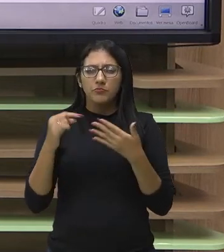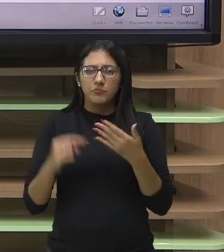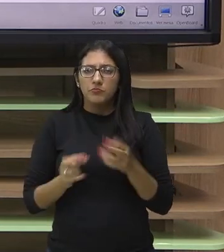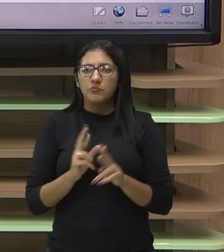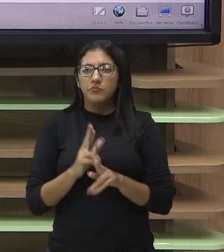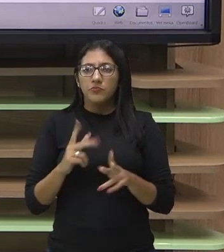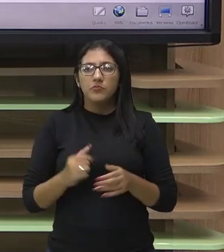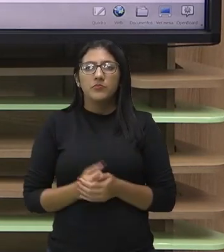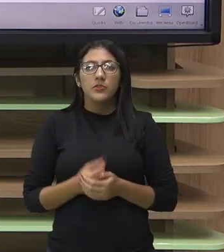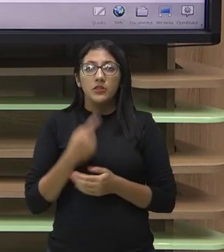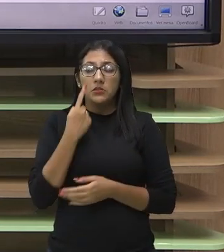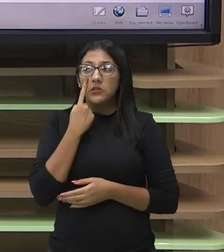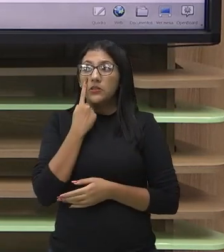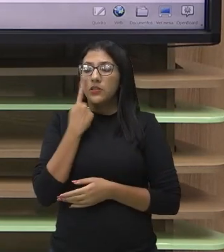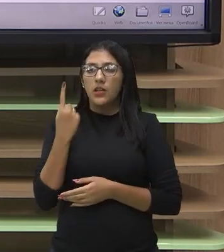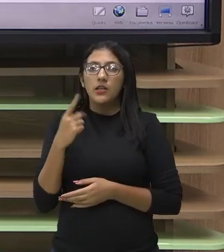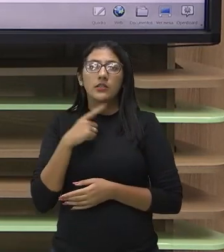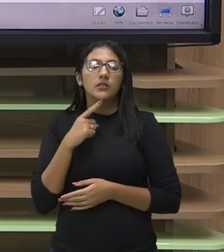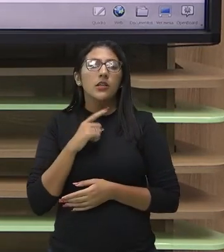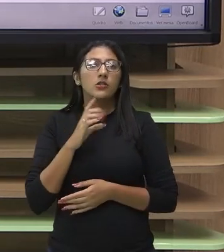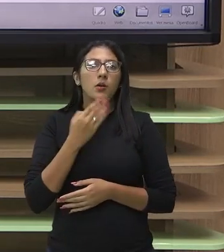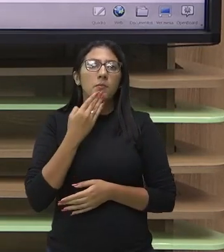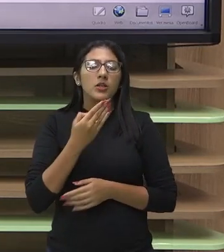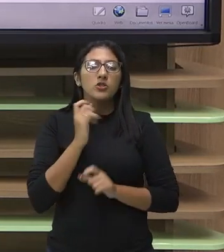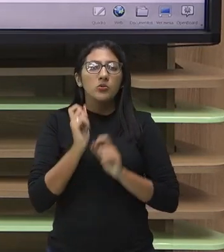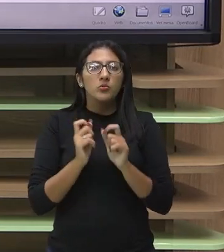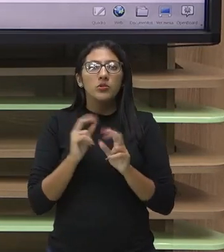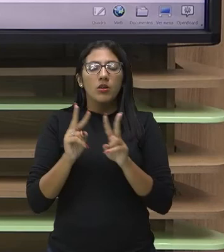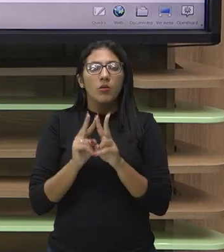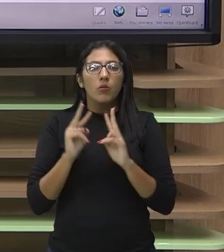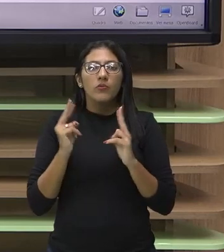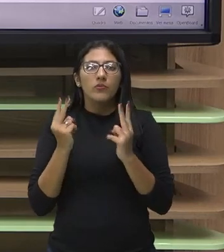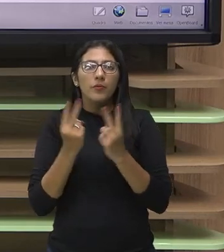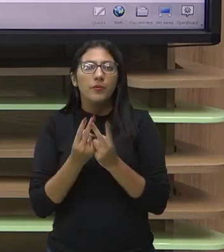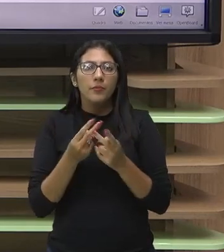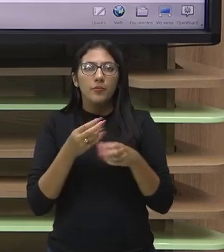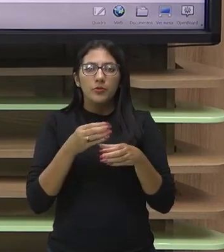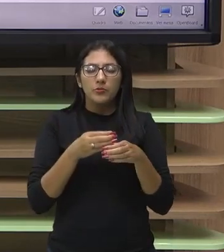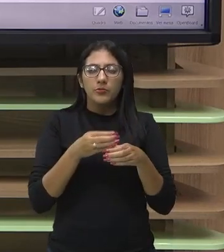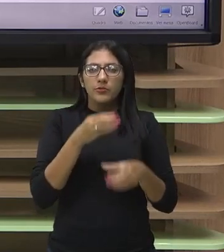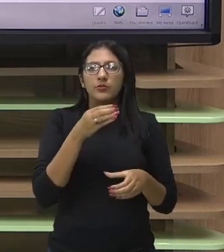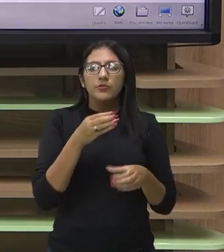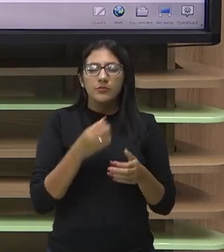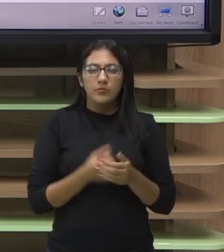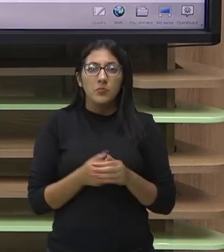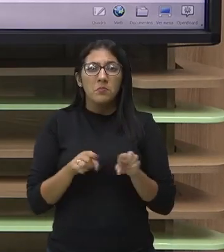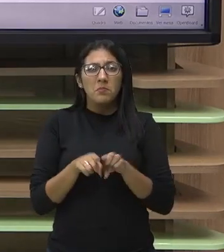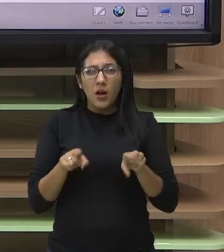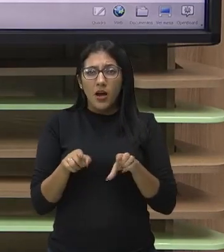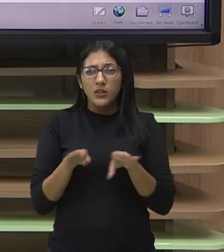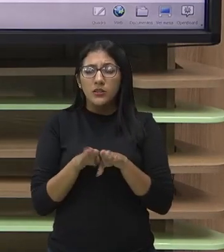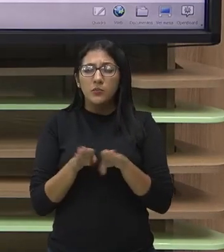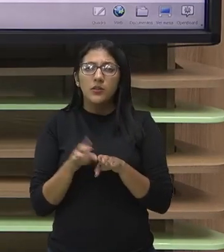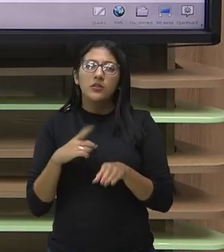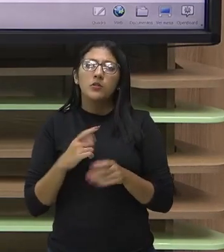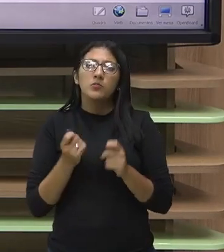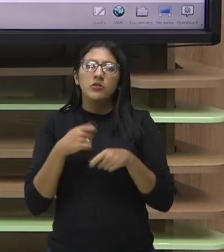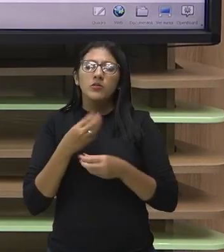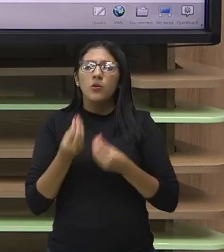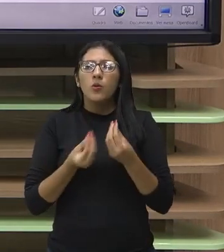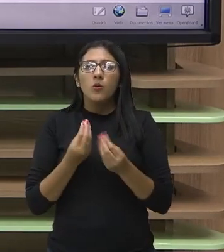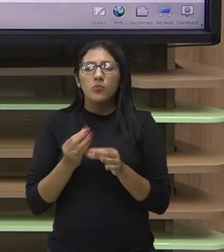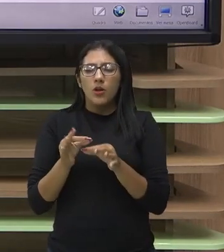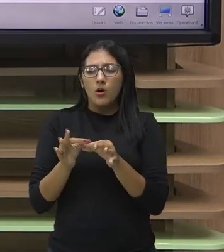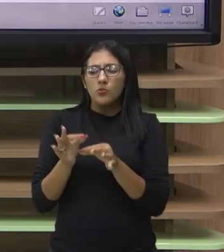Nesse caso aqui, ele está pedindo da gente o volume do cilindro, mas ele pode, no problema, pedir, por exemplo, a